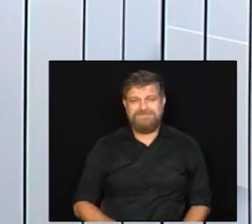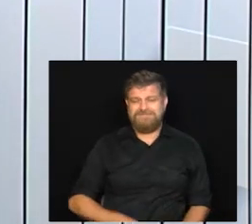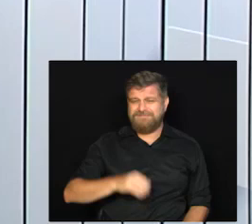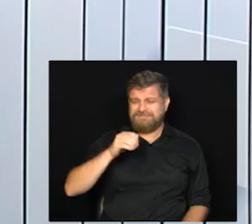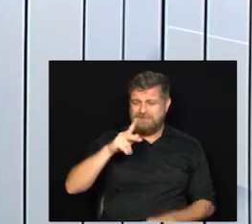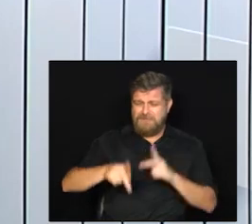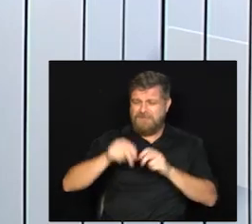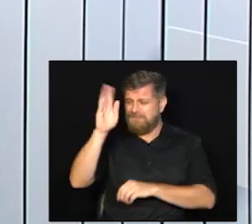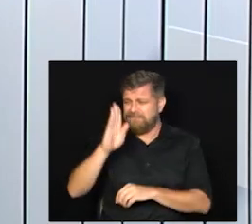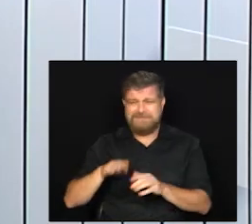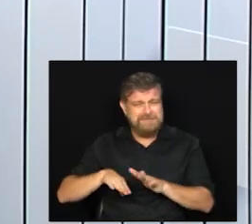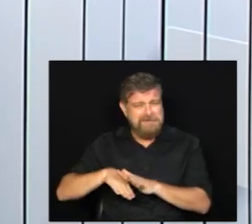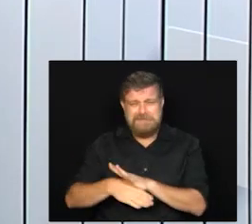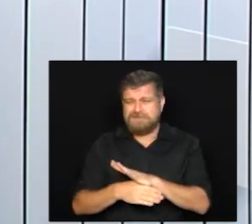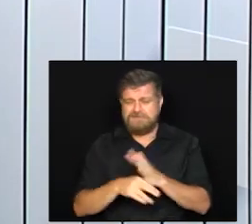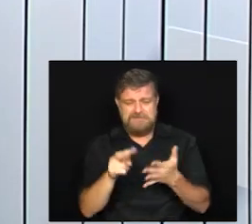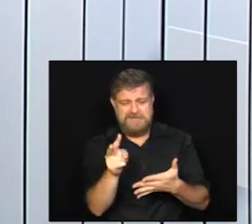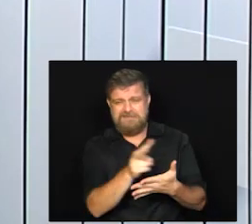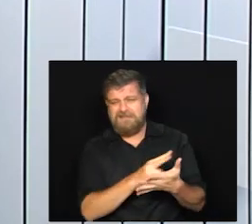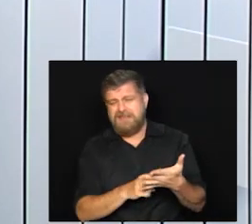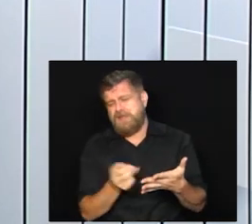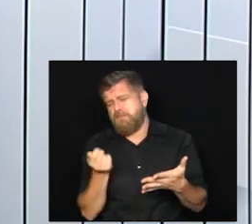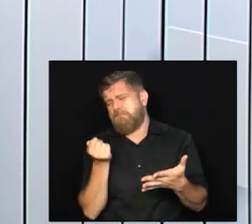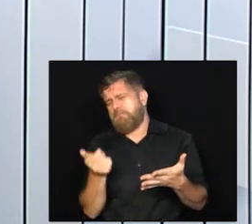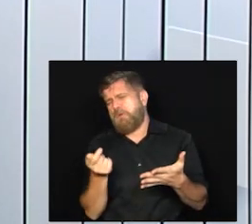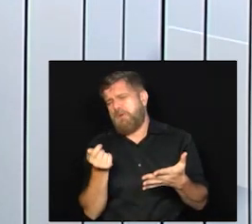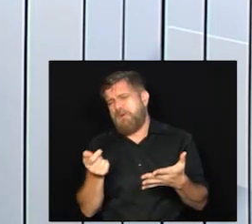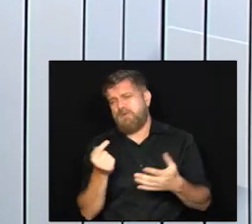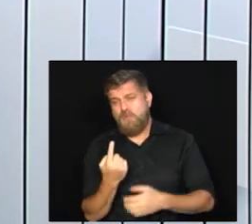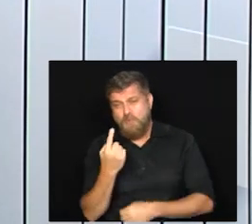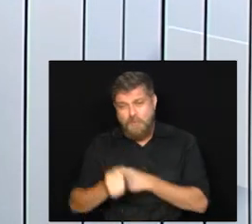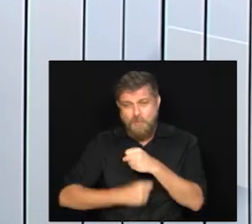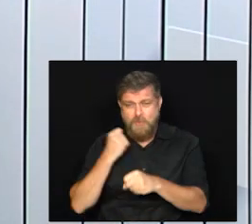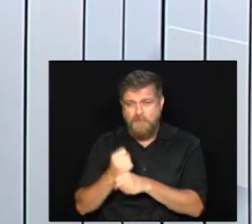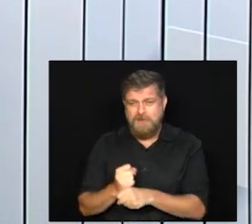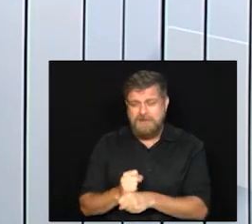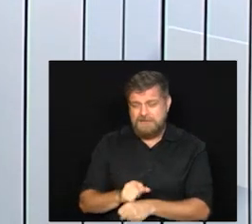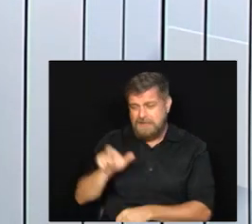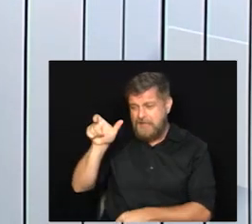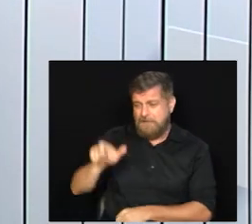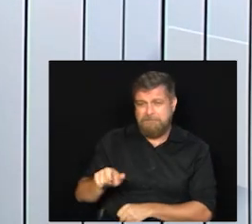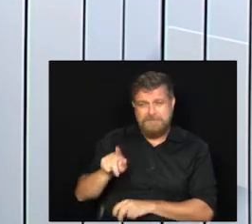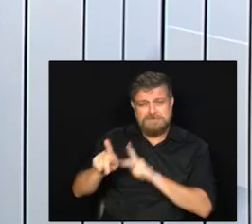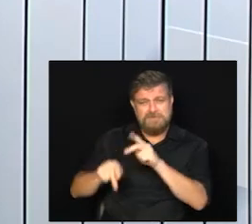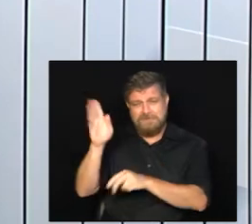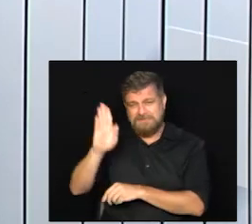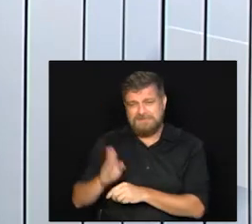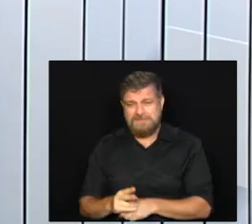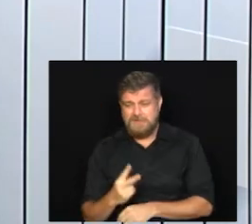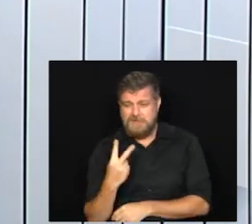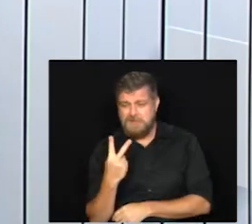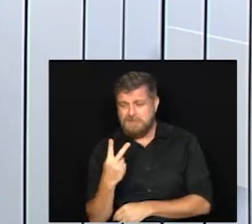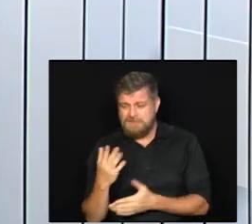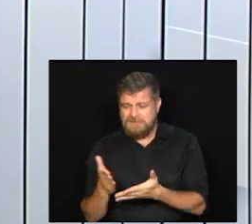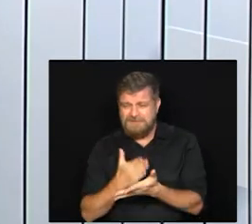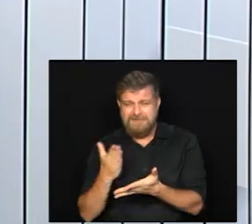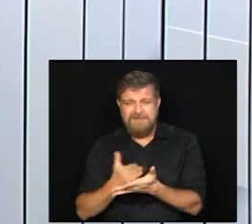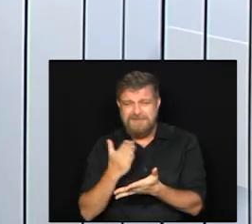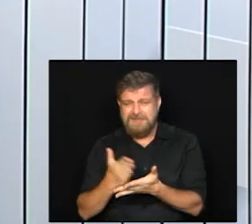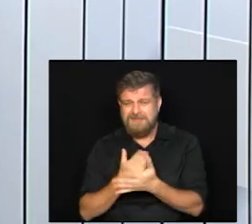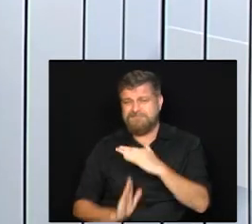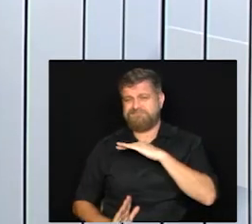tem este hábito da leitura, né? Durante um ano, acho que o brasileiro lê se não me engano, 2 livros no